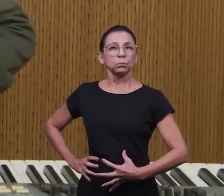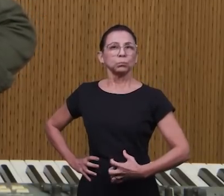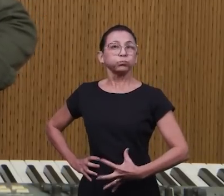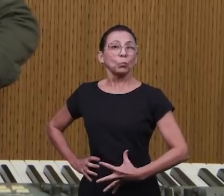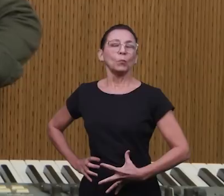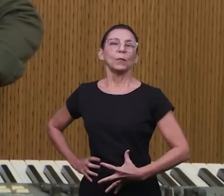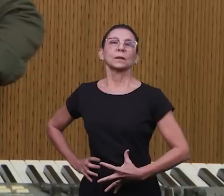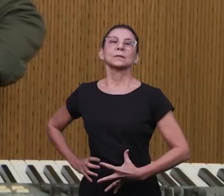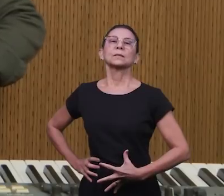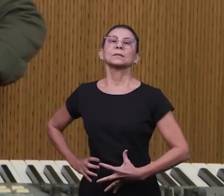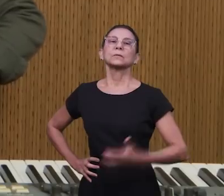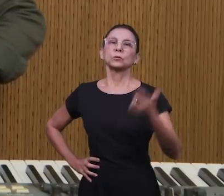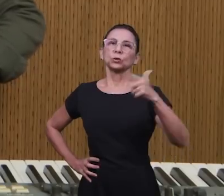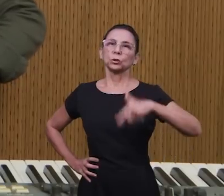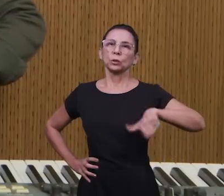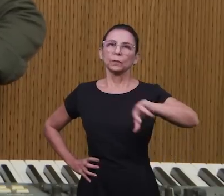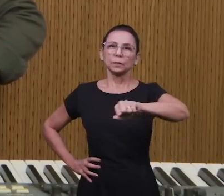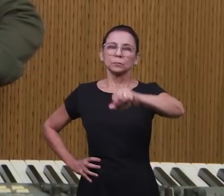inspirou,